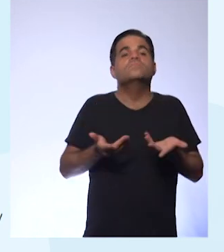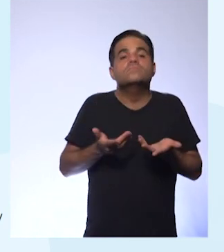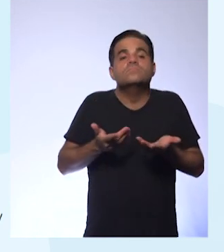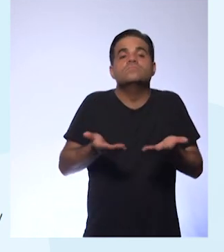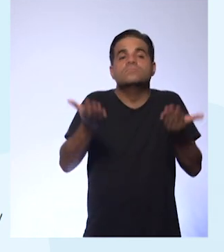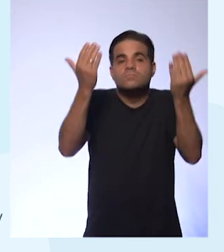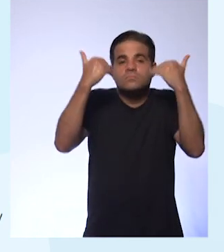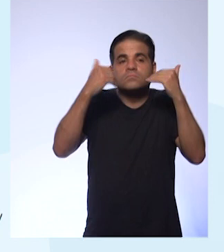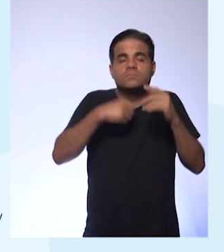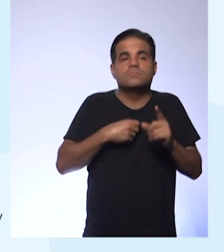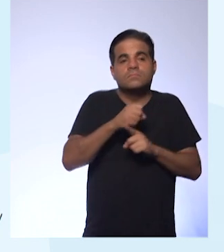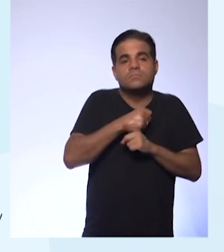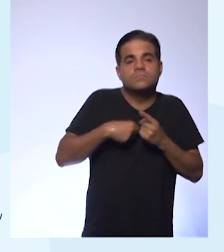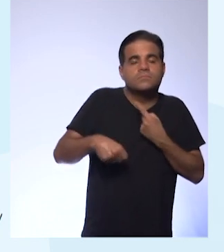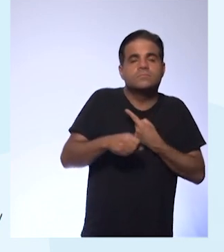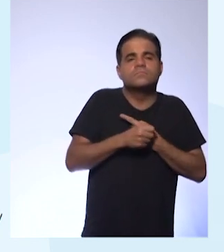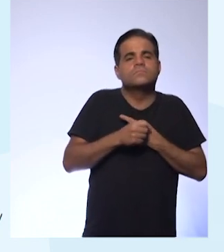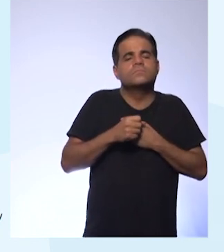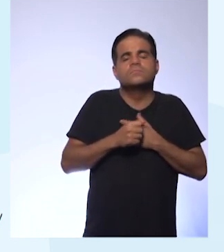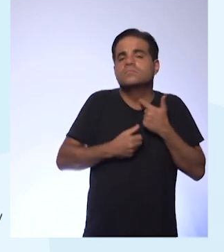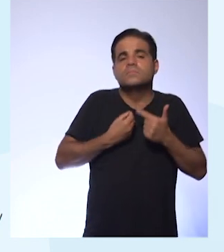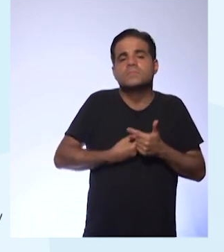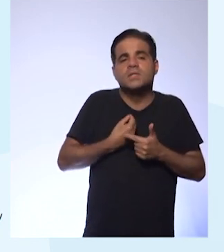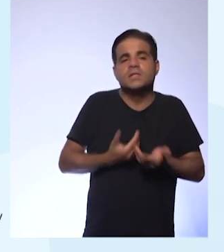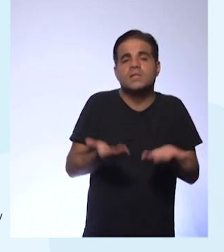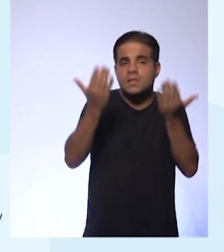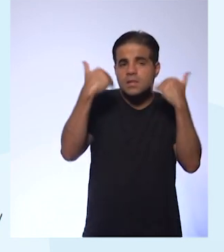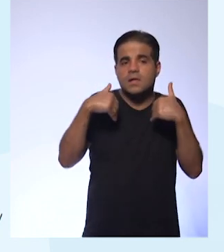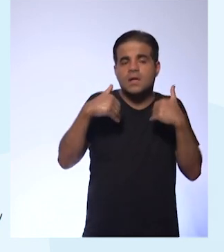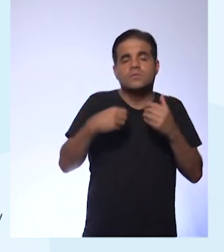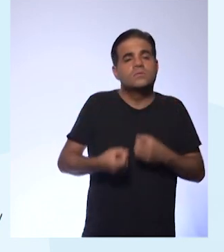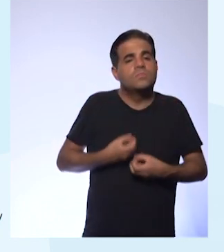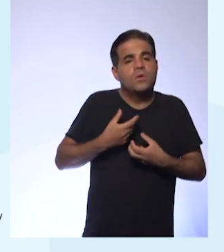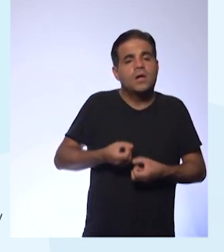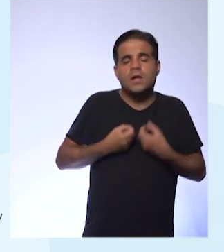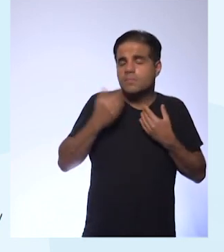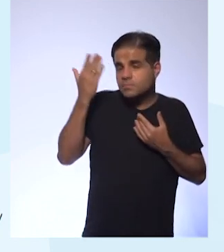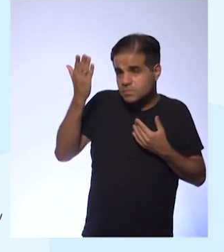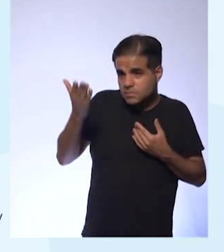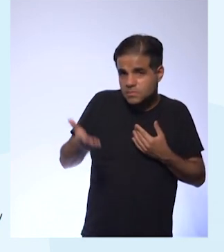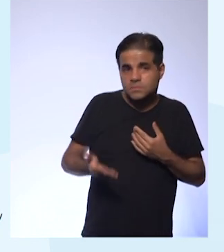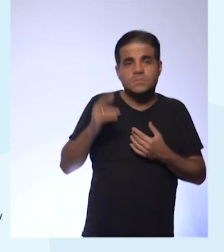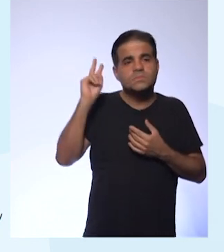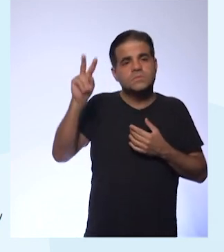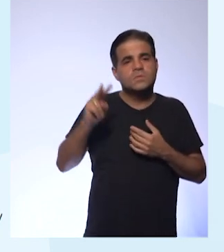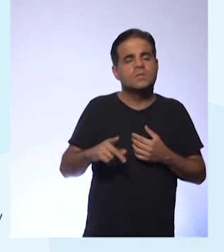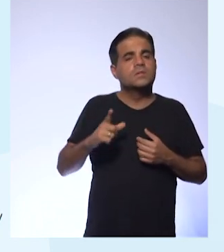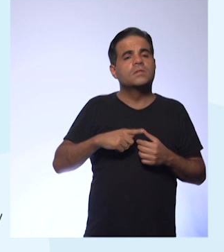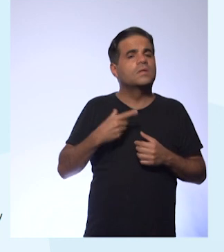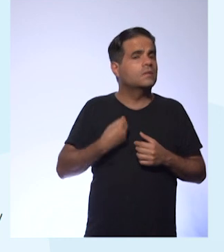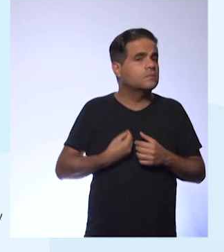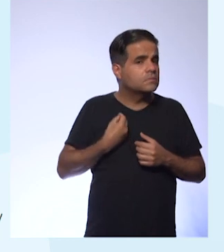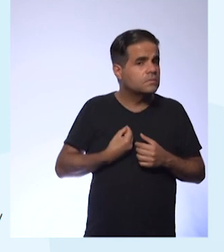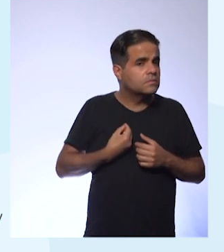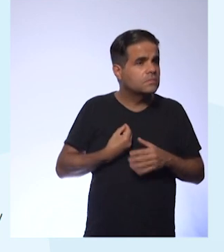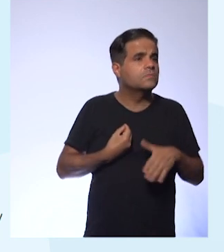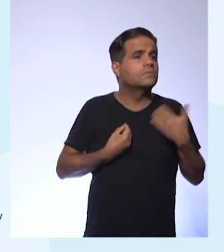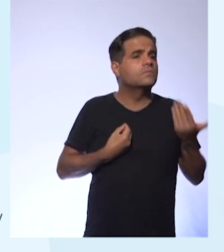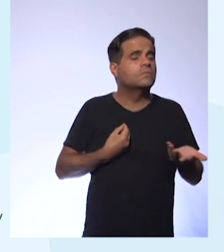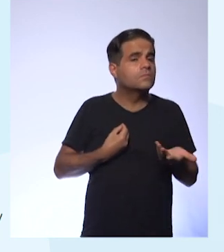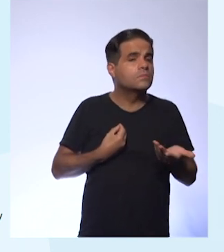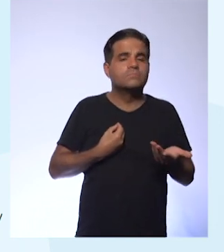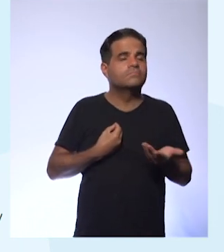papéis sociais o eu lírico, que vive dentro desse poema que está aí na tela de vocês, exerce? Quais são